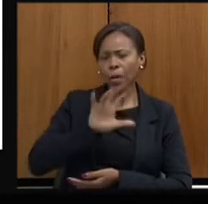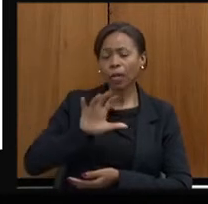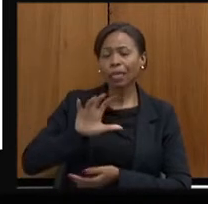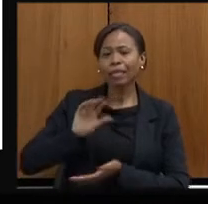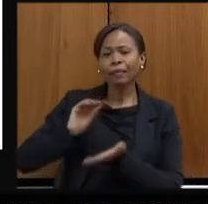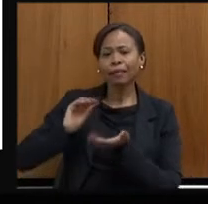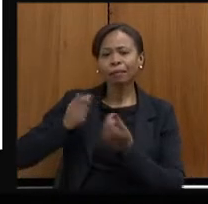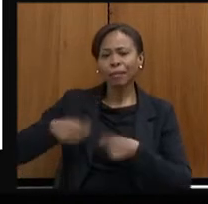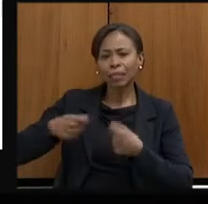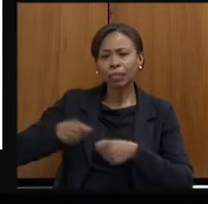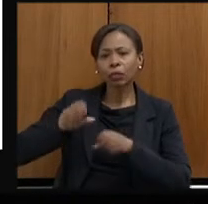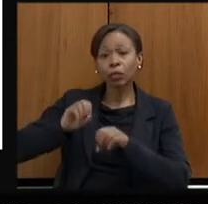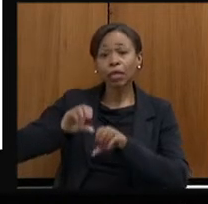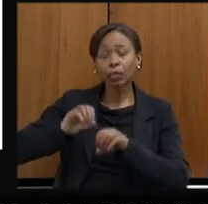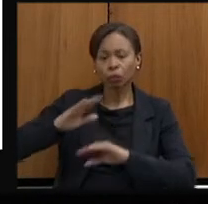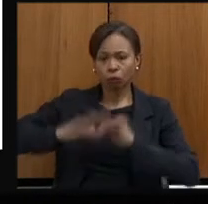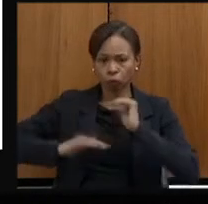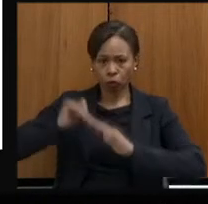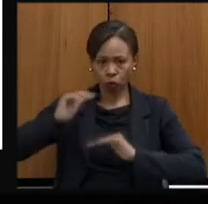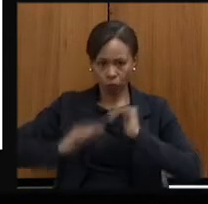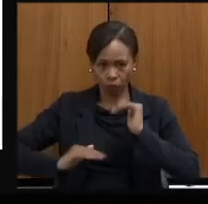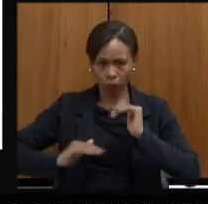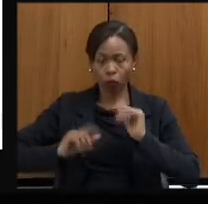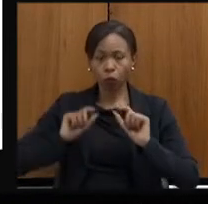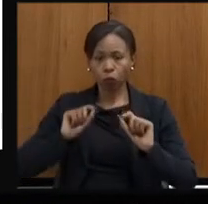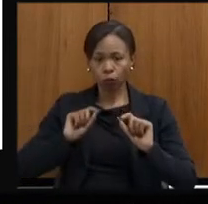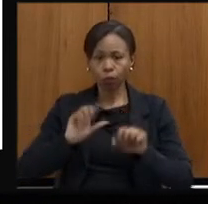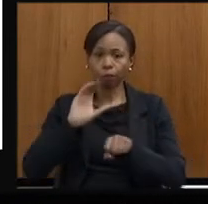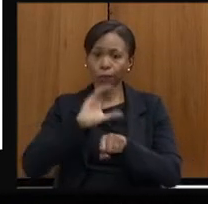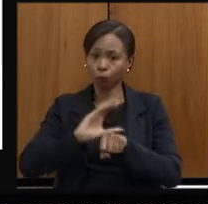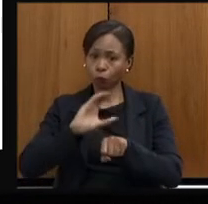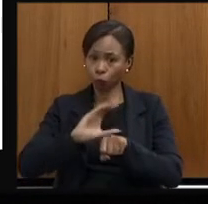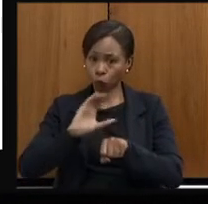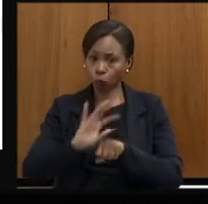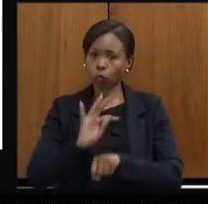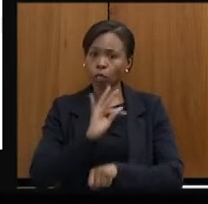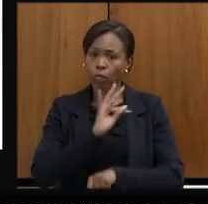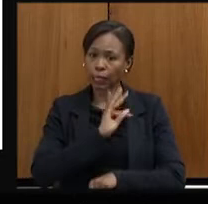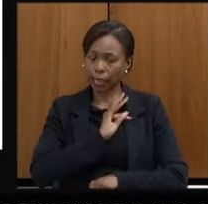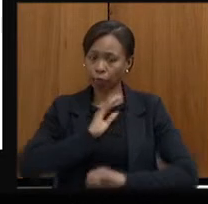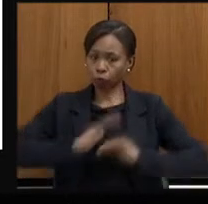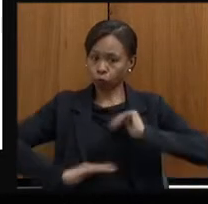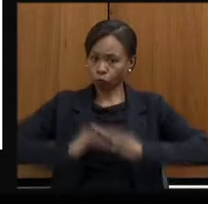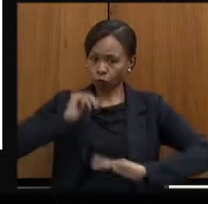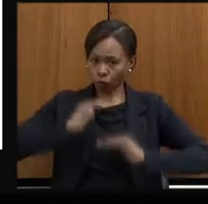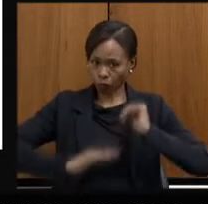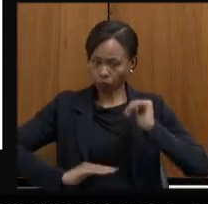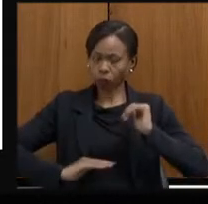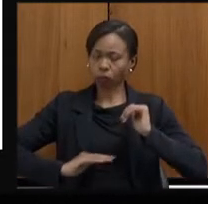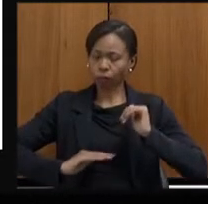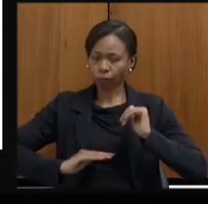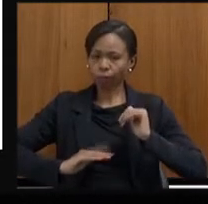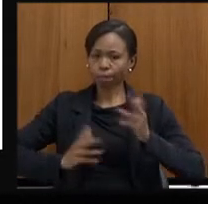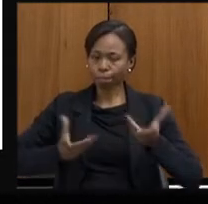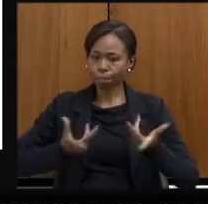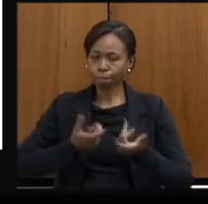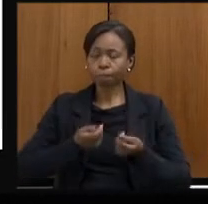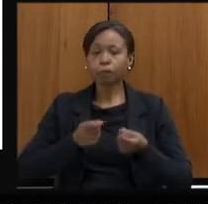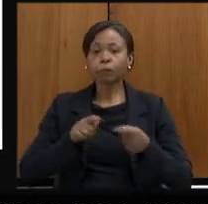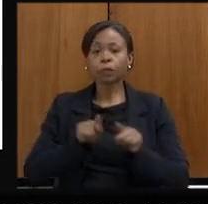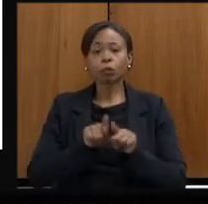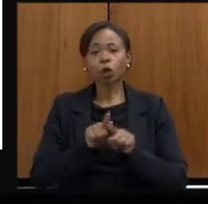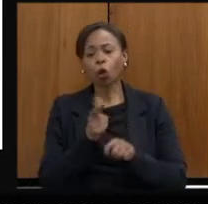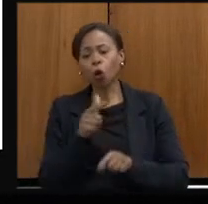profissional, que é um alinhamento entre a oferta de cursos técnicos de qualificação profissional e a demanda dos diferentes